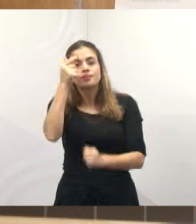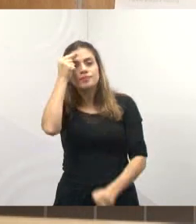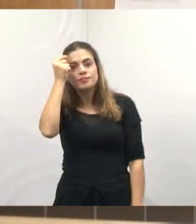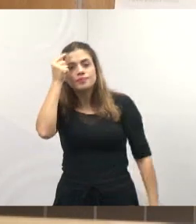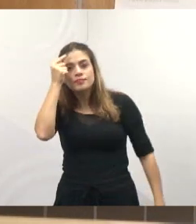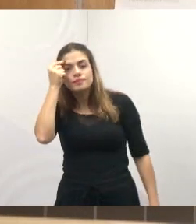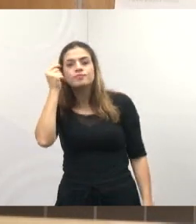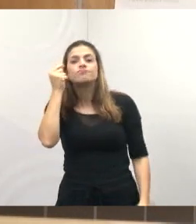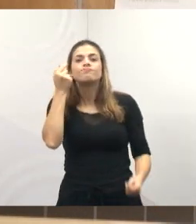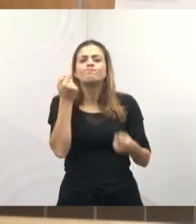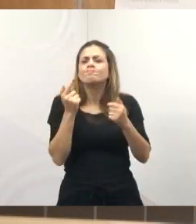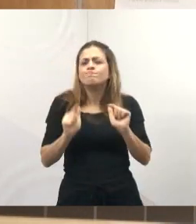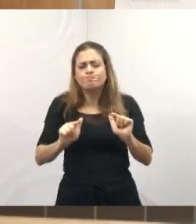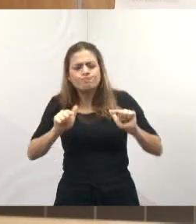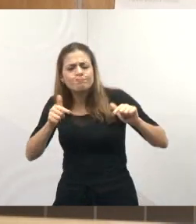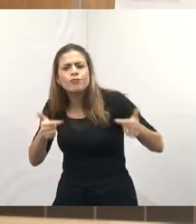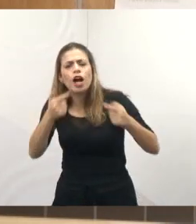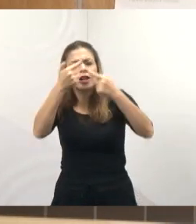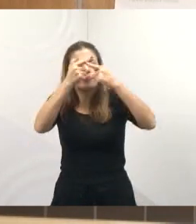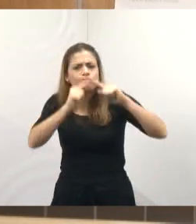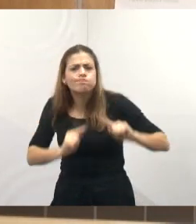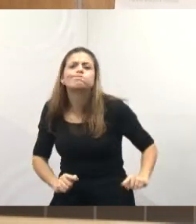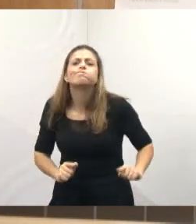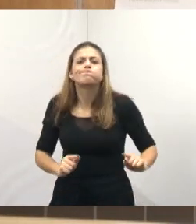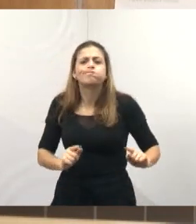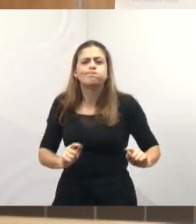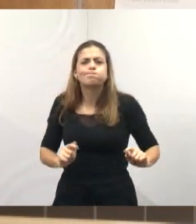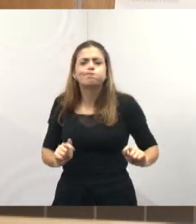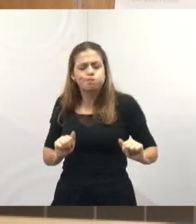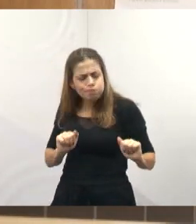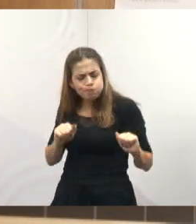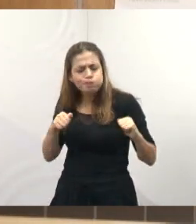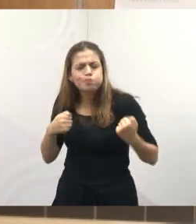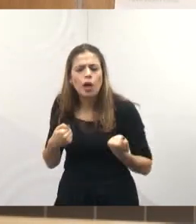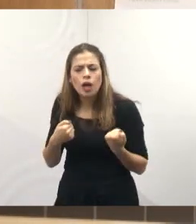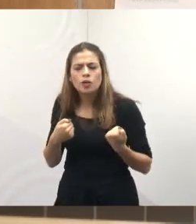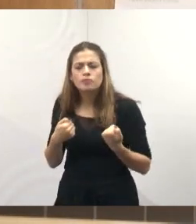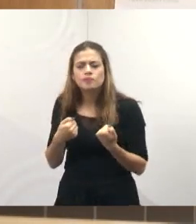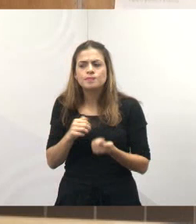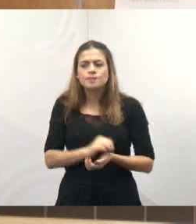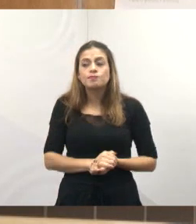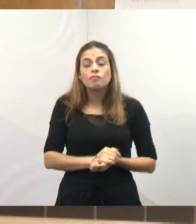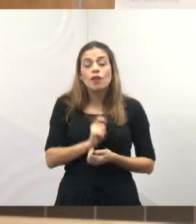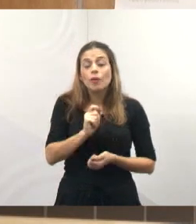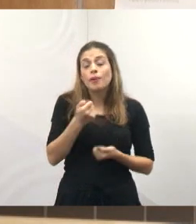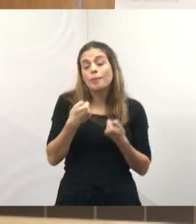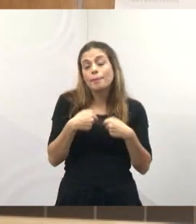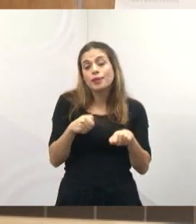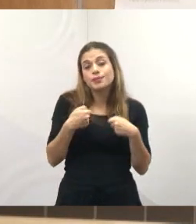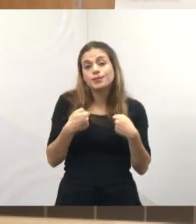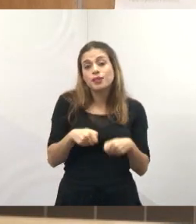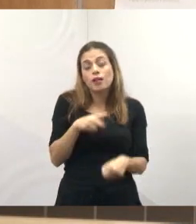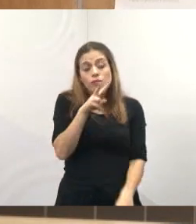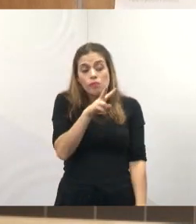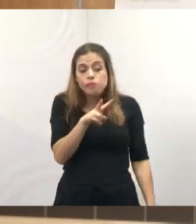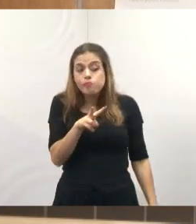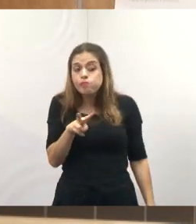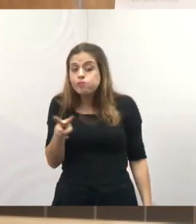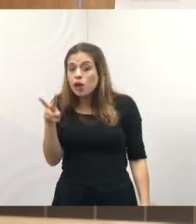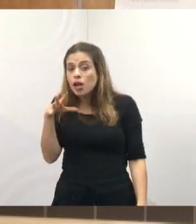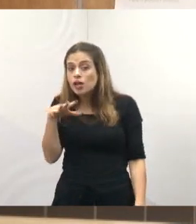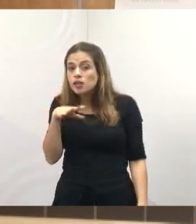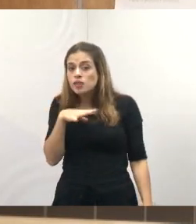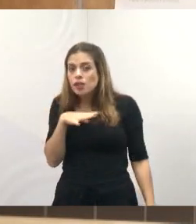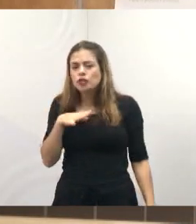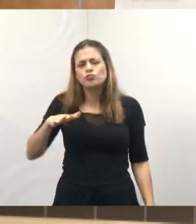esse desafio de maneira de frente, verificando as necessidades, olhando a